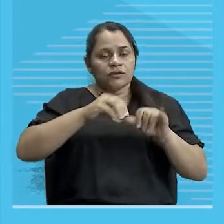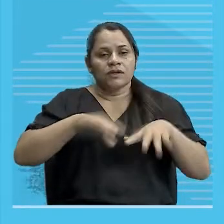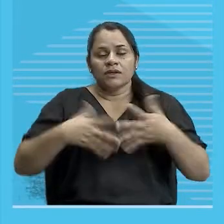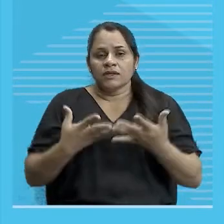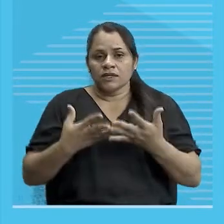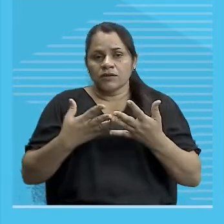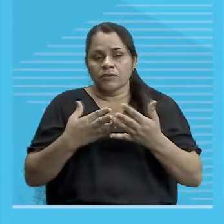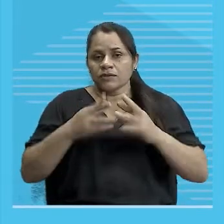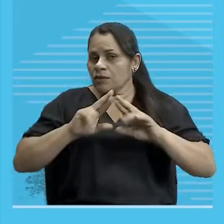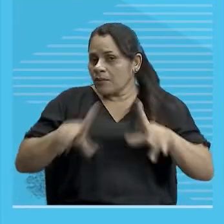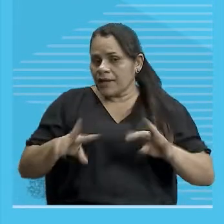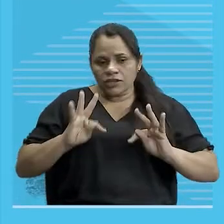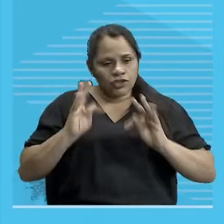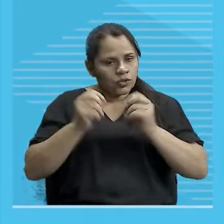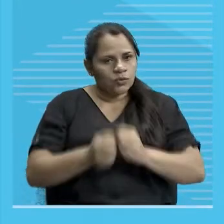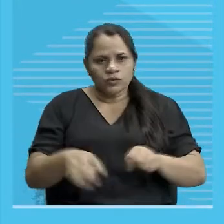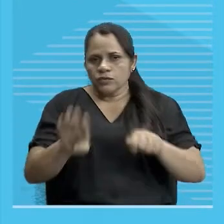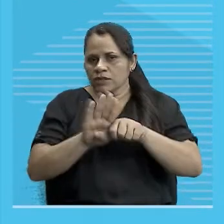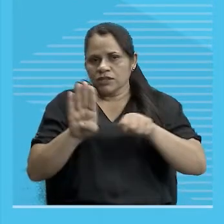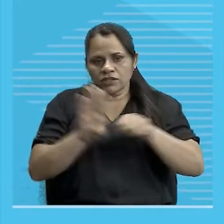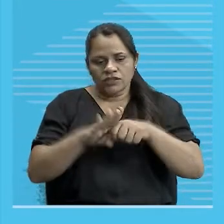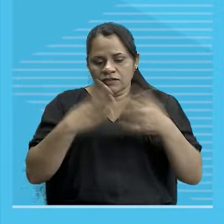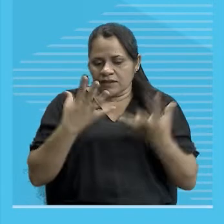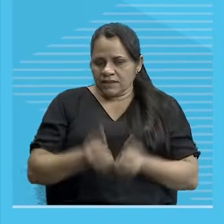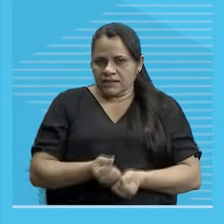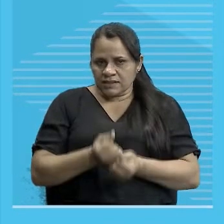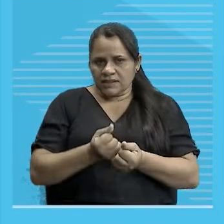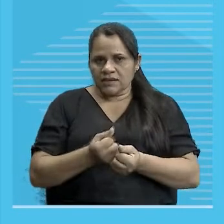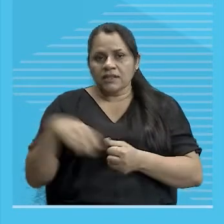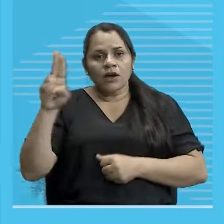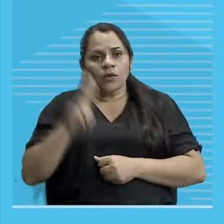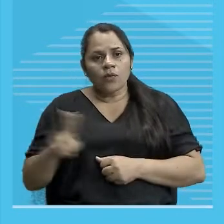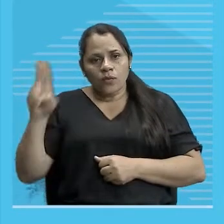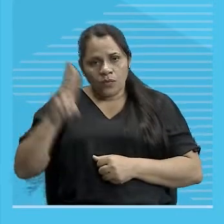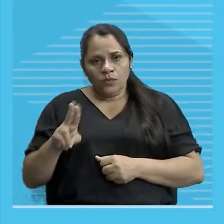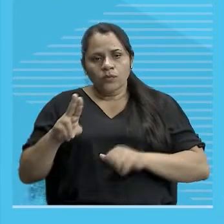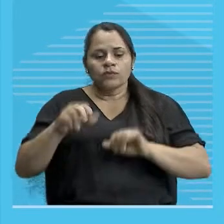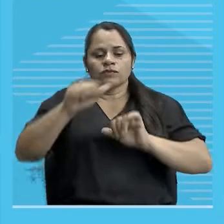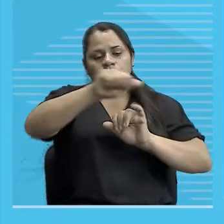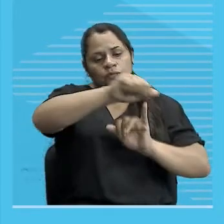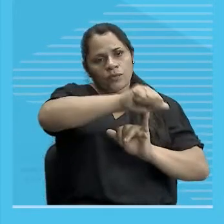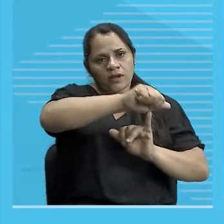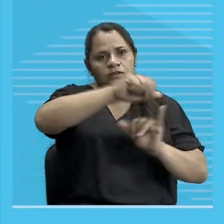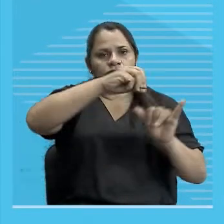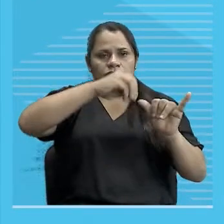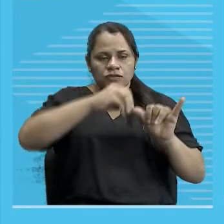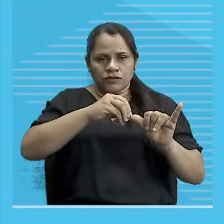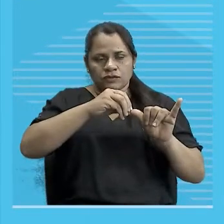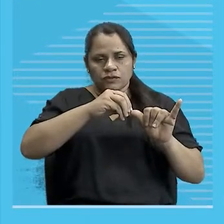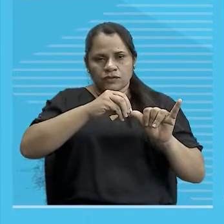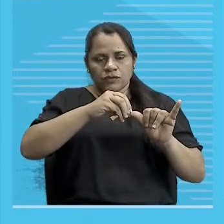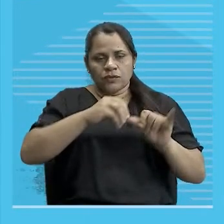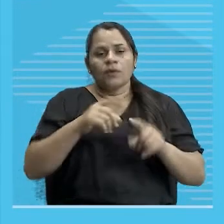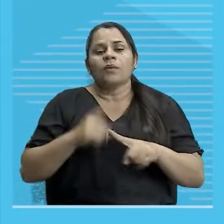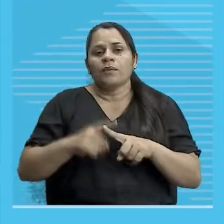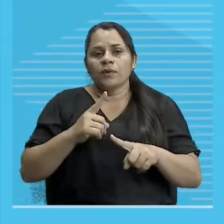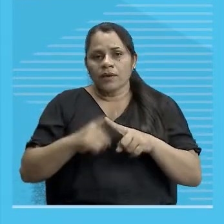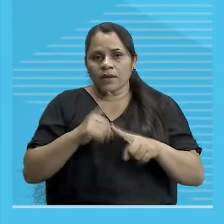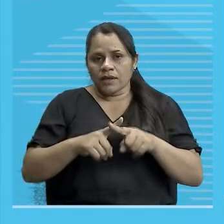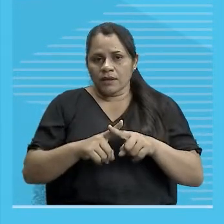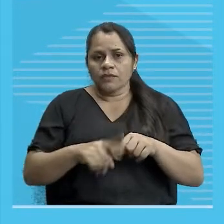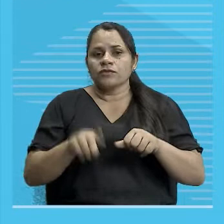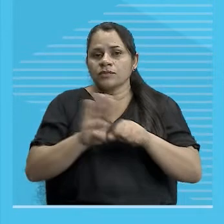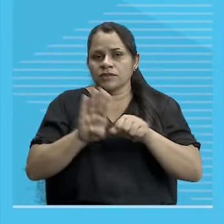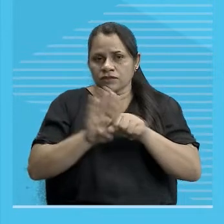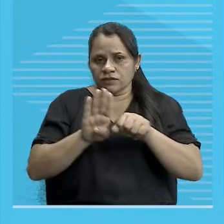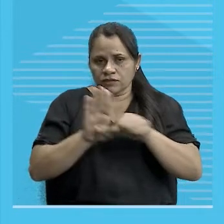substantivo, embora feminino, vai aceitar que se anteponha a ele um artigo definido, porque se o substantivo estiver trabalhado em